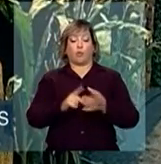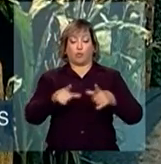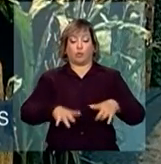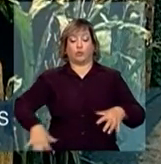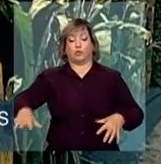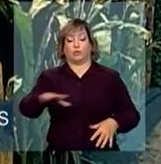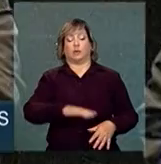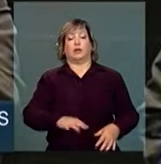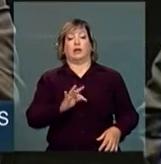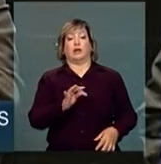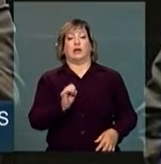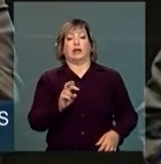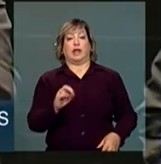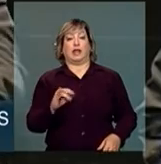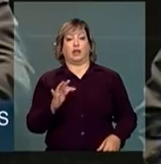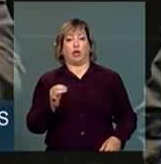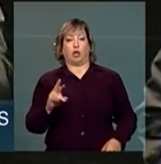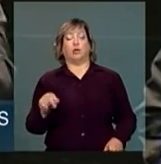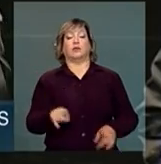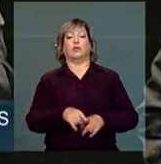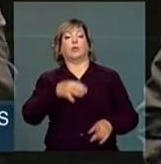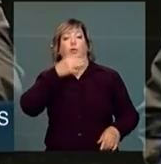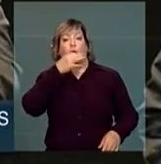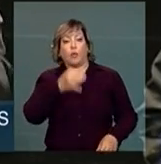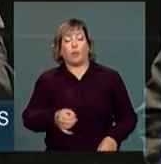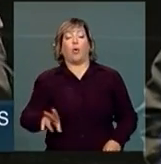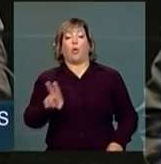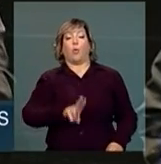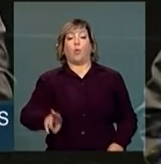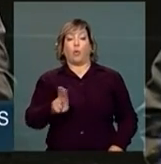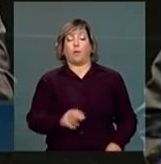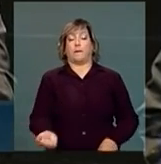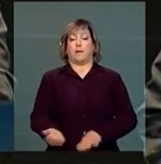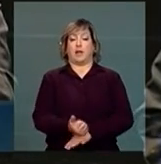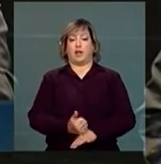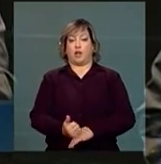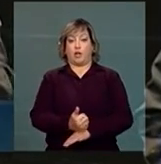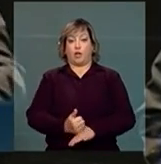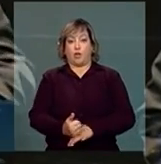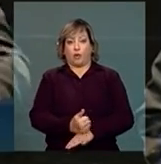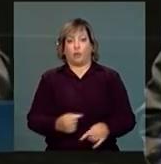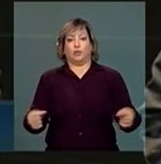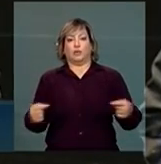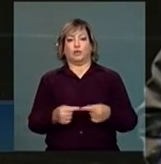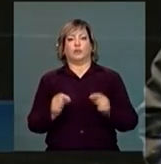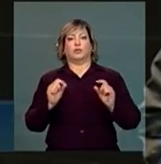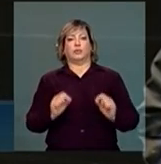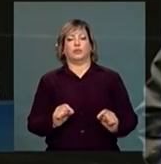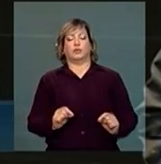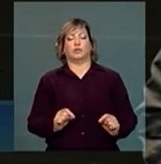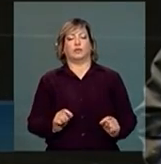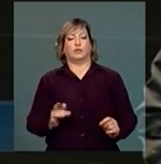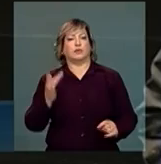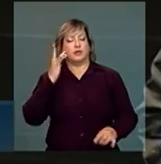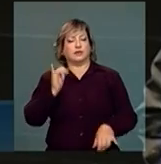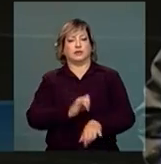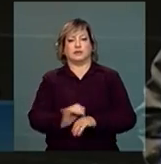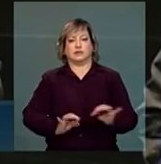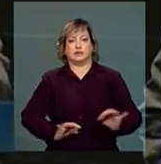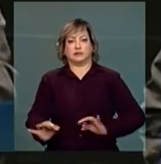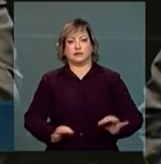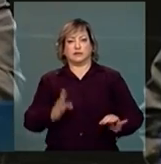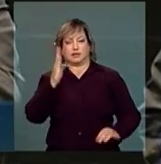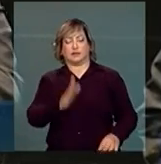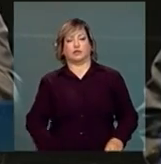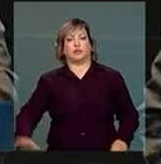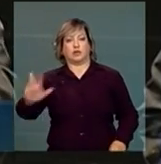e propor usos mais consistentes, usos mais alinhados a uma estratégia nacional de desenvolvimento.